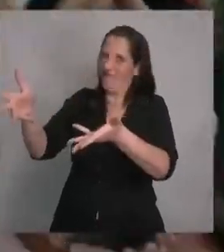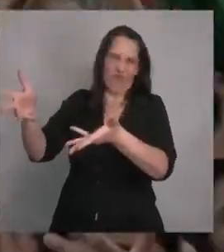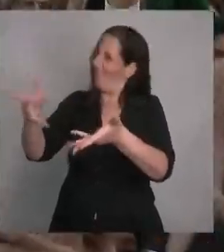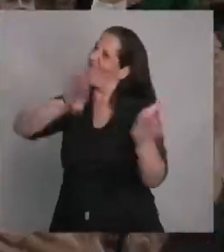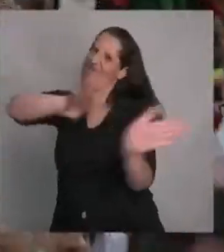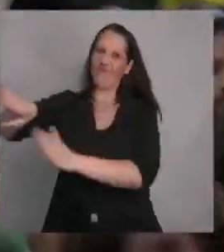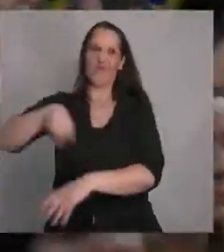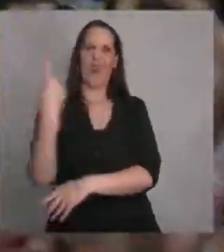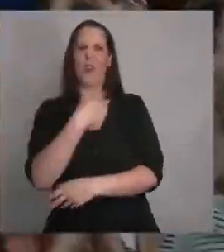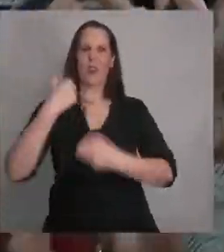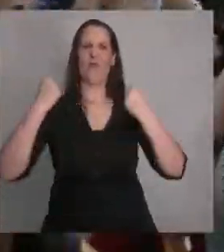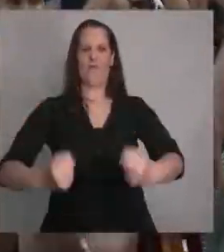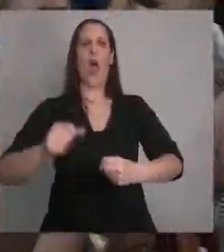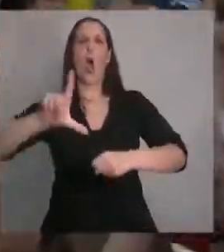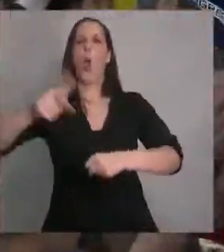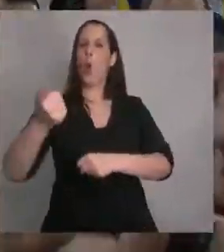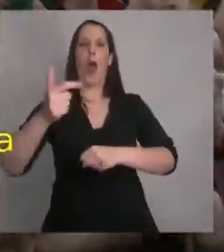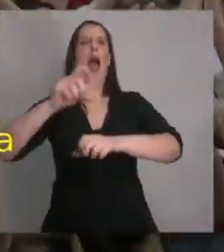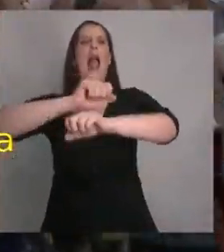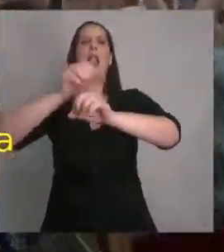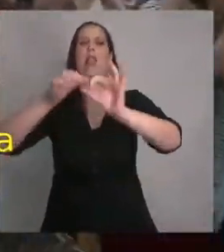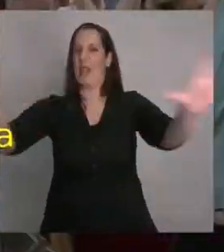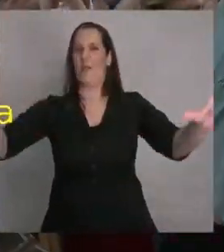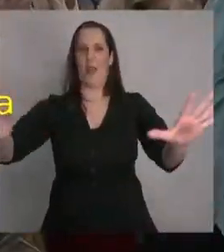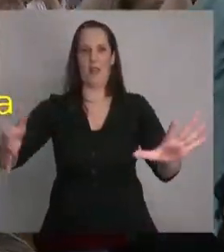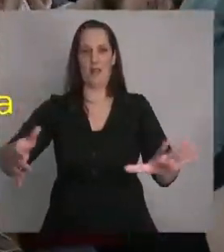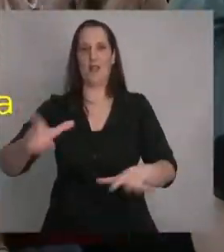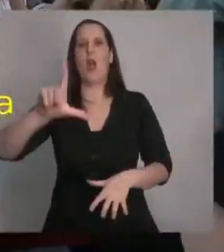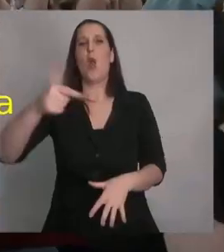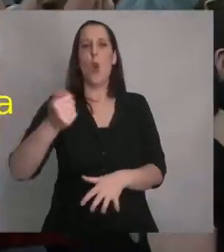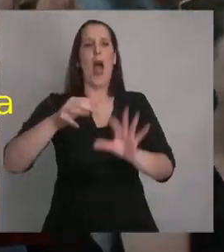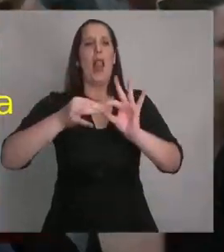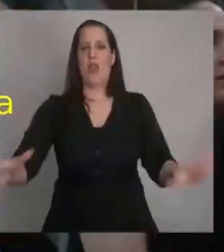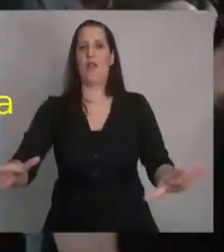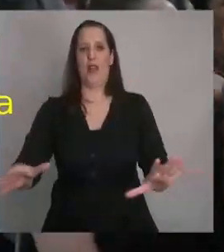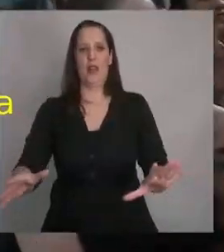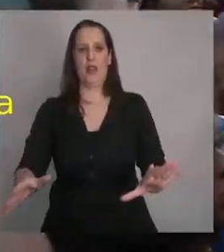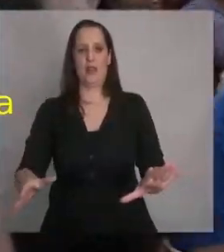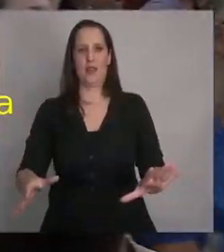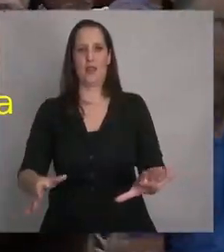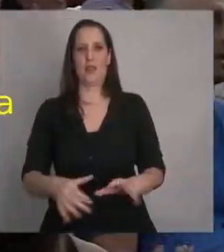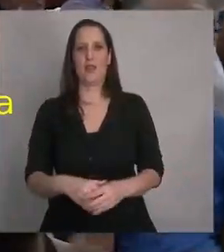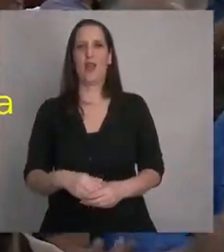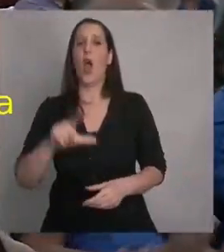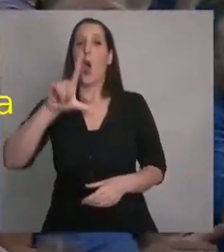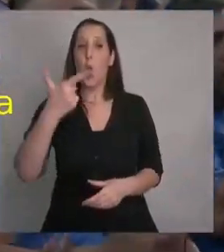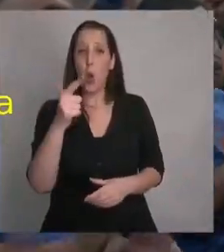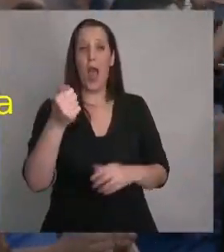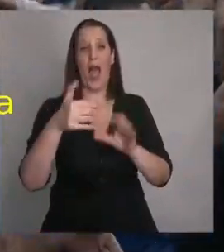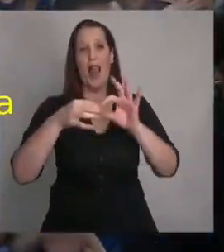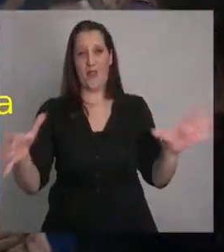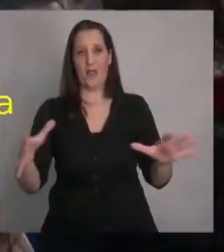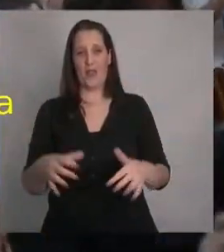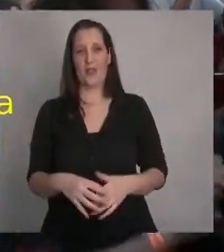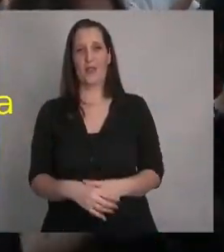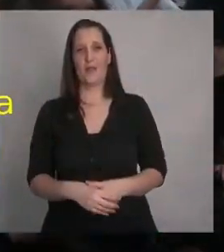dizemos Lula é livre! Lula é livre, Lula é livre, livre!